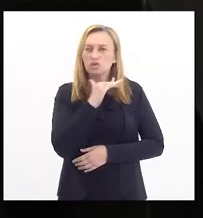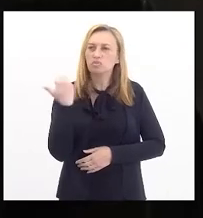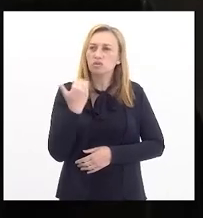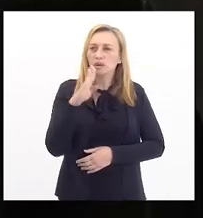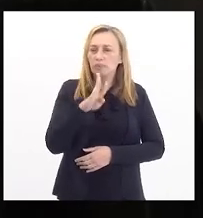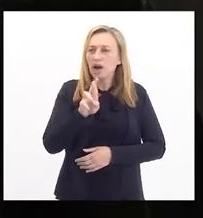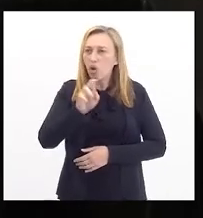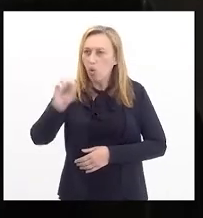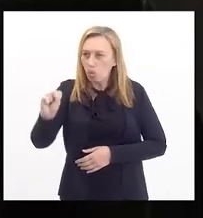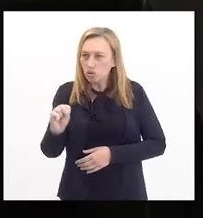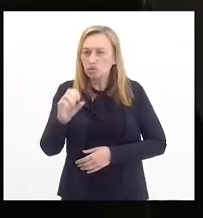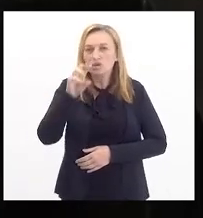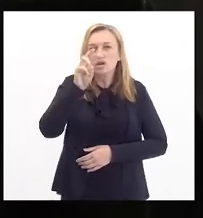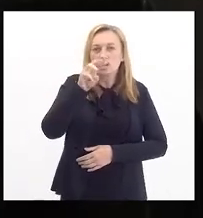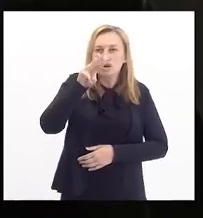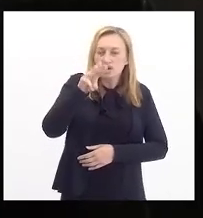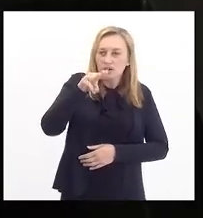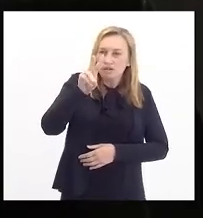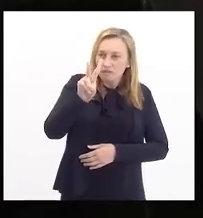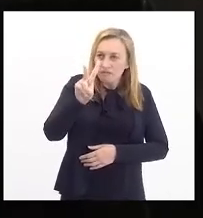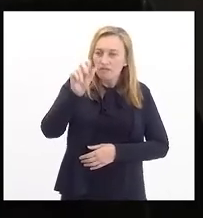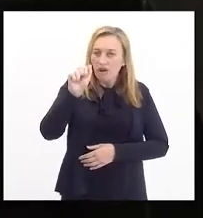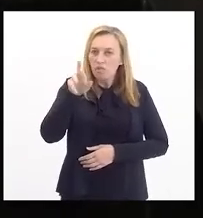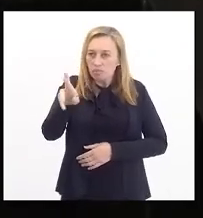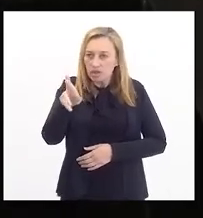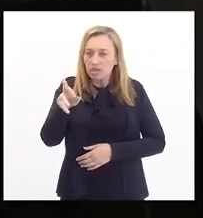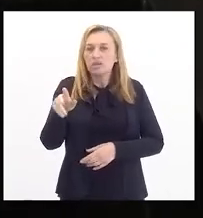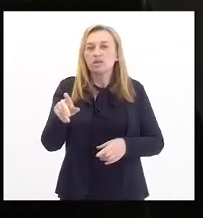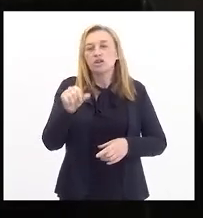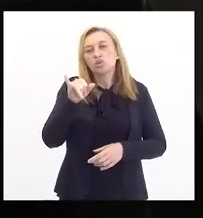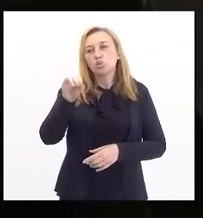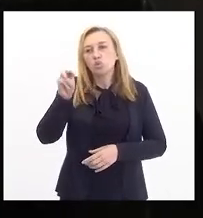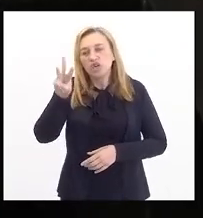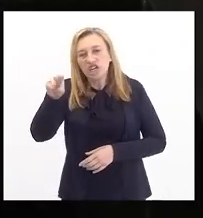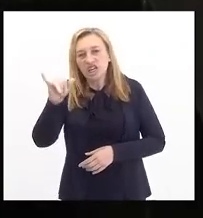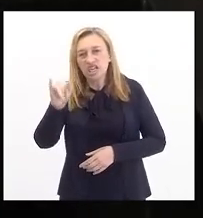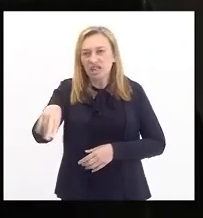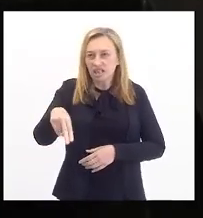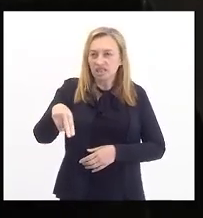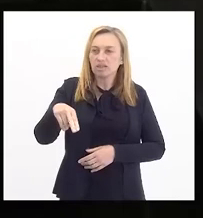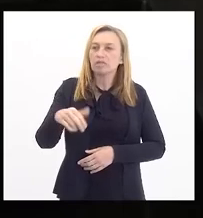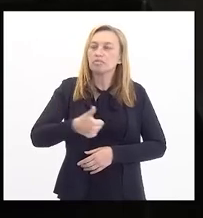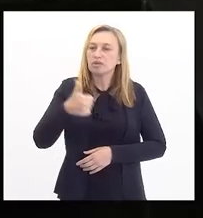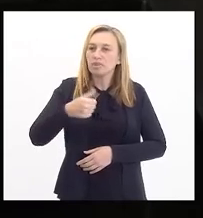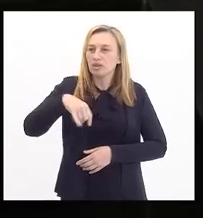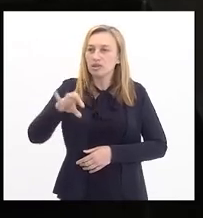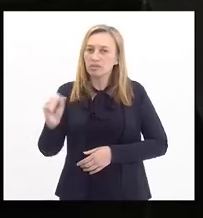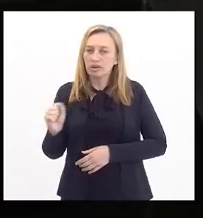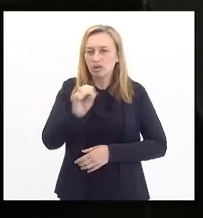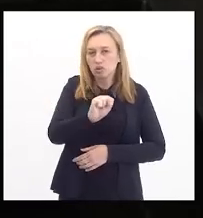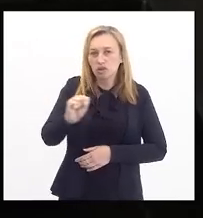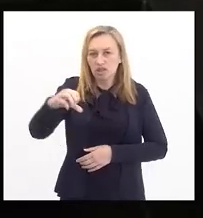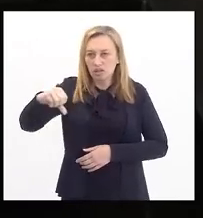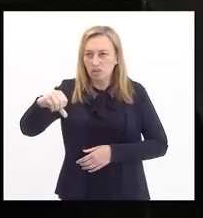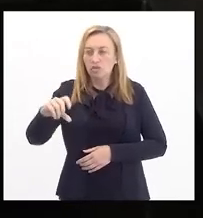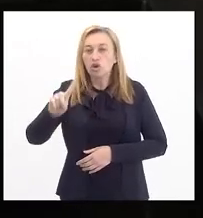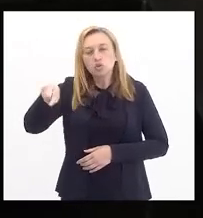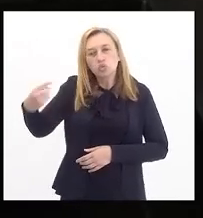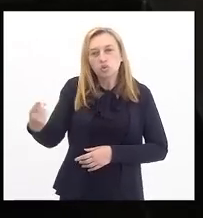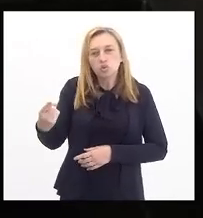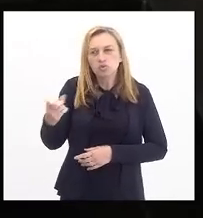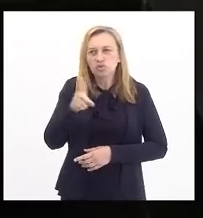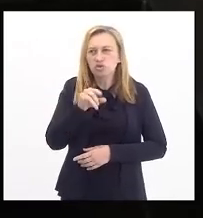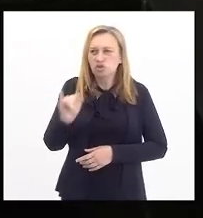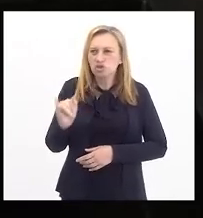Barroso, ao Valdir, ao Valmir e ao William, no dia 1º de maio de 89. No dia seguinte, num ato